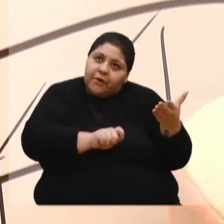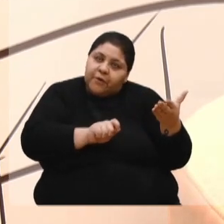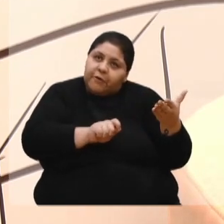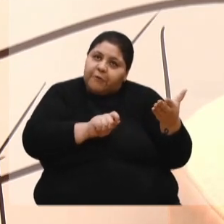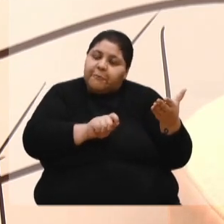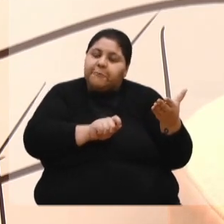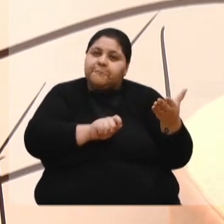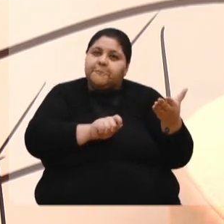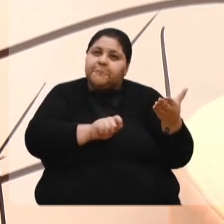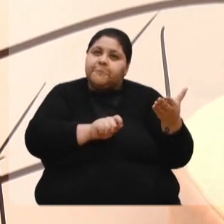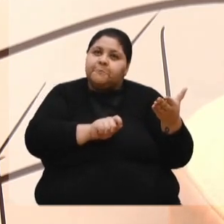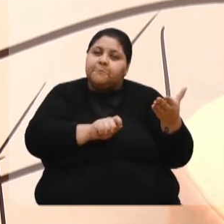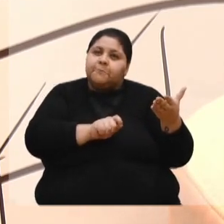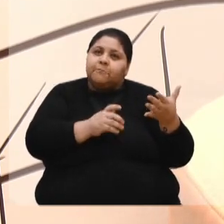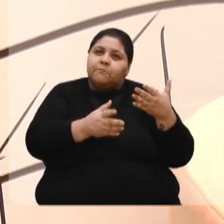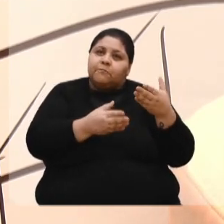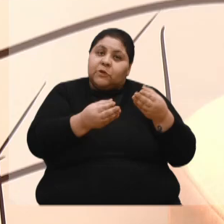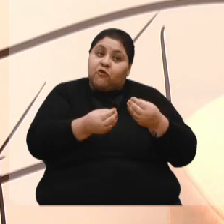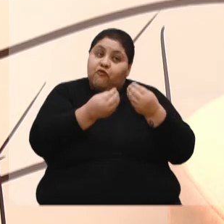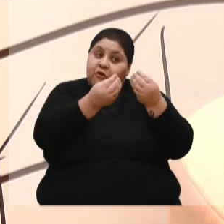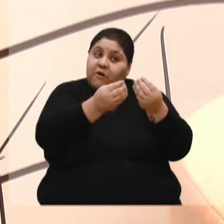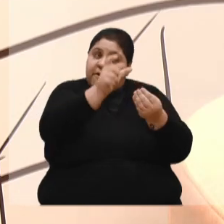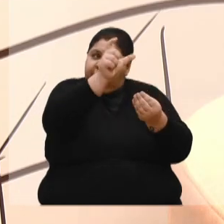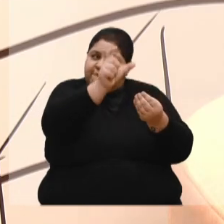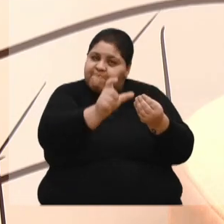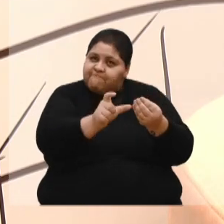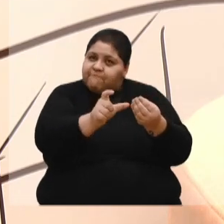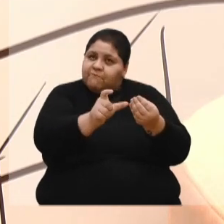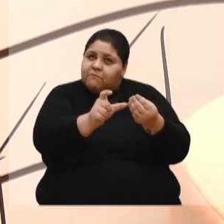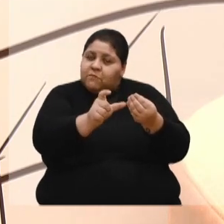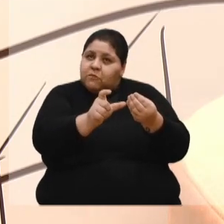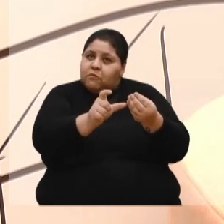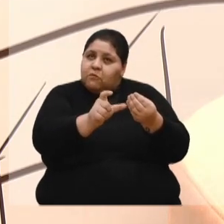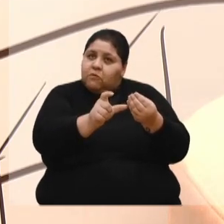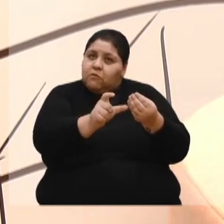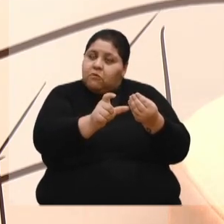escreve para um receptor, alguém que vai